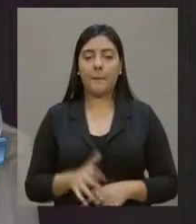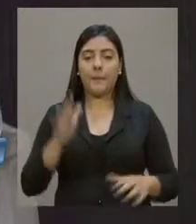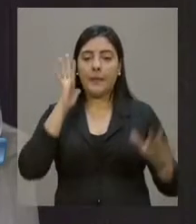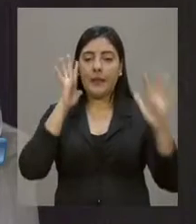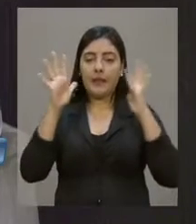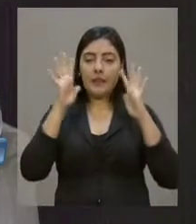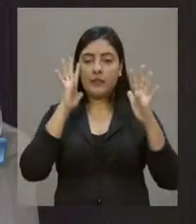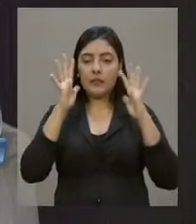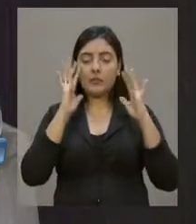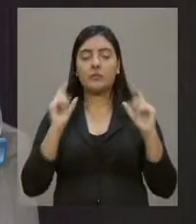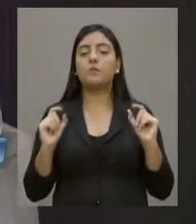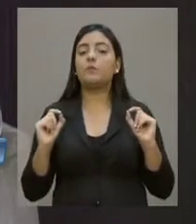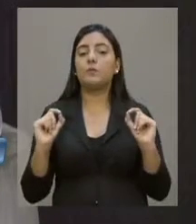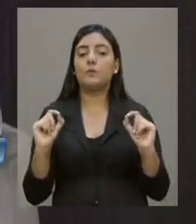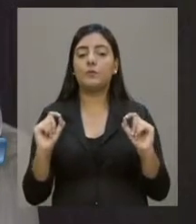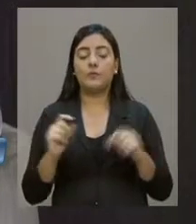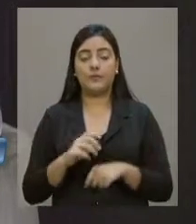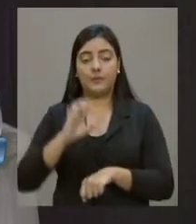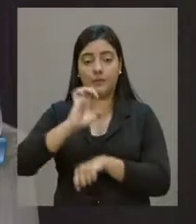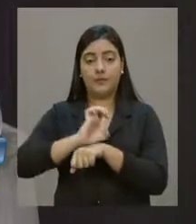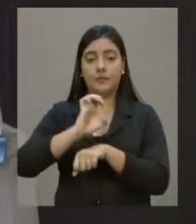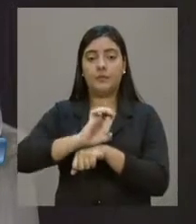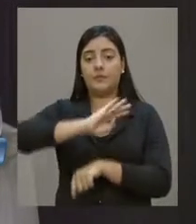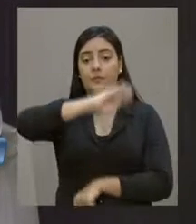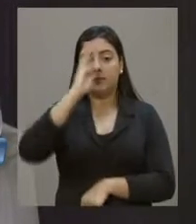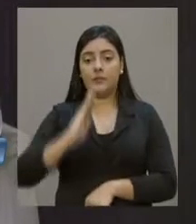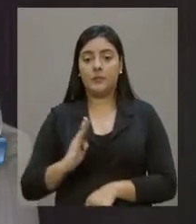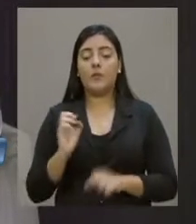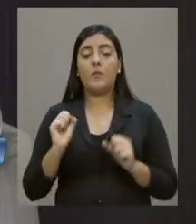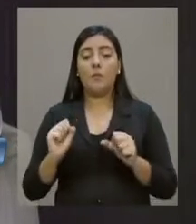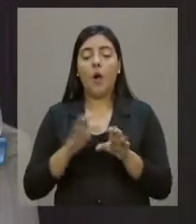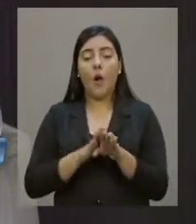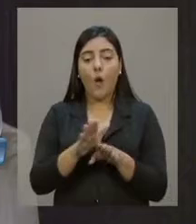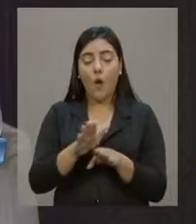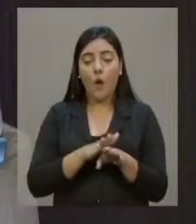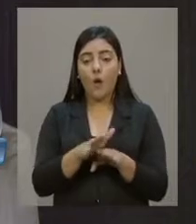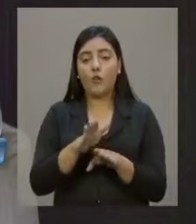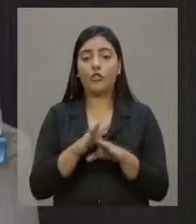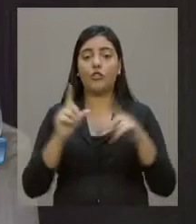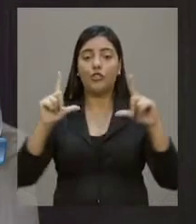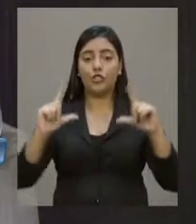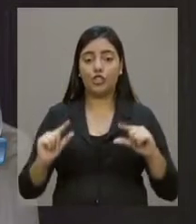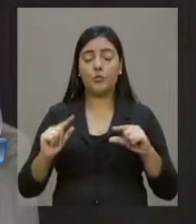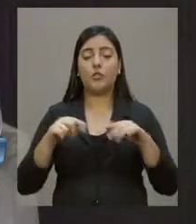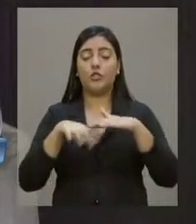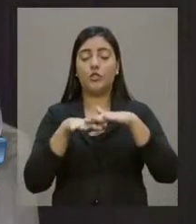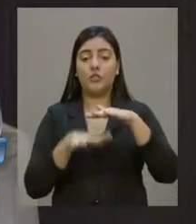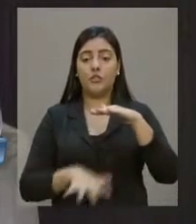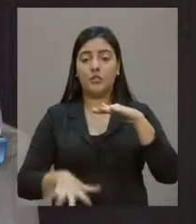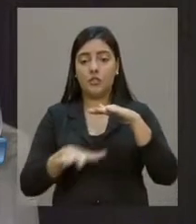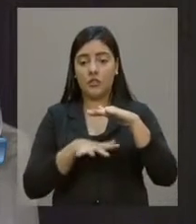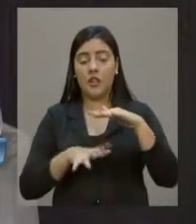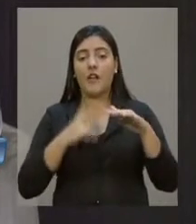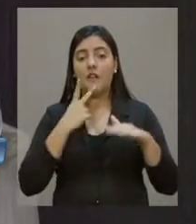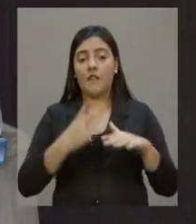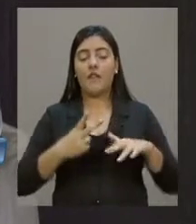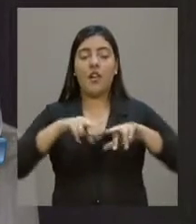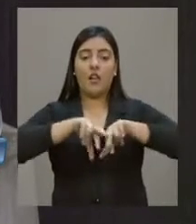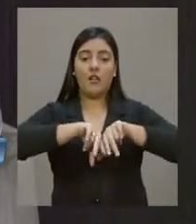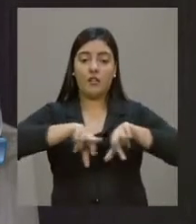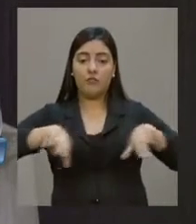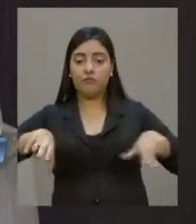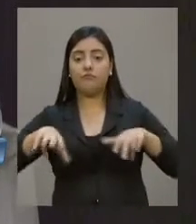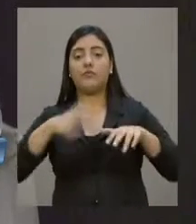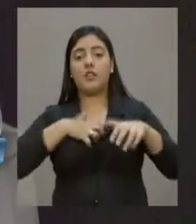pensar que o Estado brasileiro poderia estar orientado a diminuir desigualdades, a afirmar a diversidade,